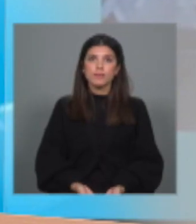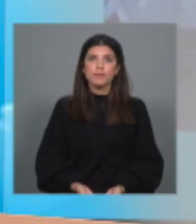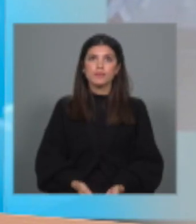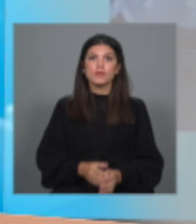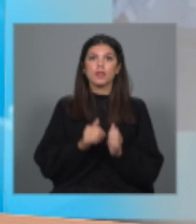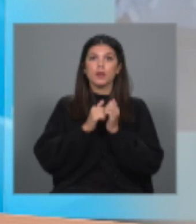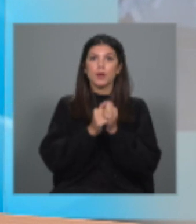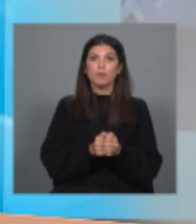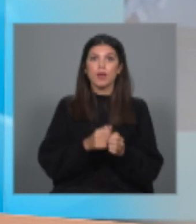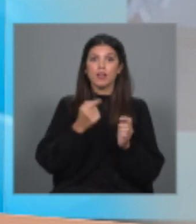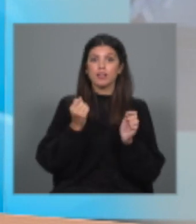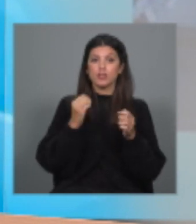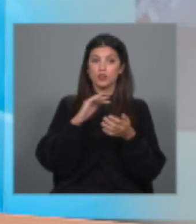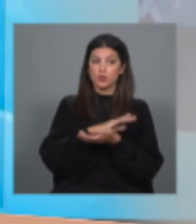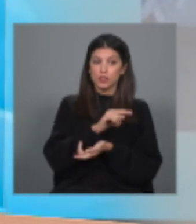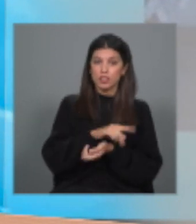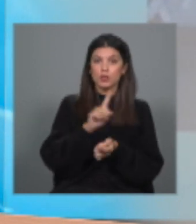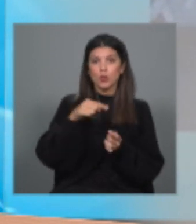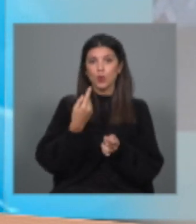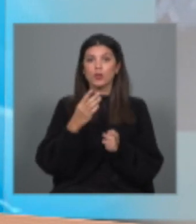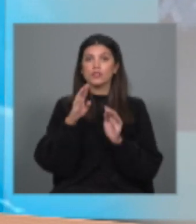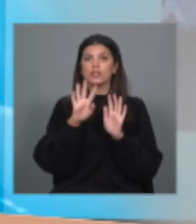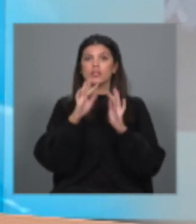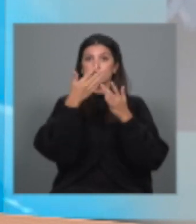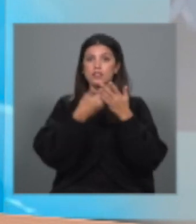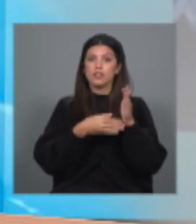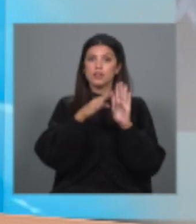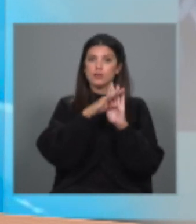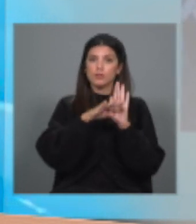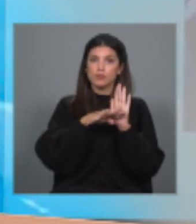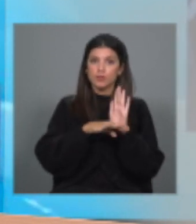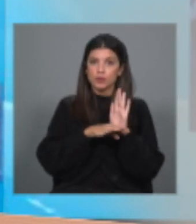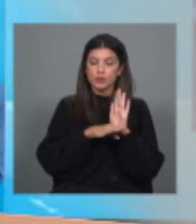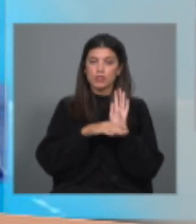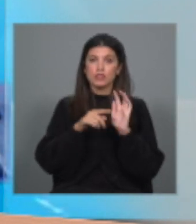Acompanhe estas e outras notícias no portal da Agência Eclésia, em